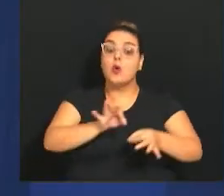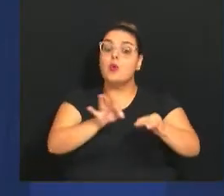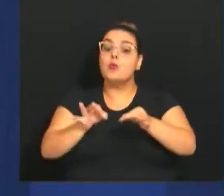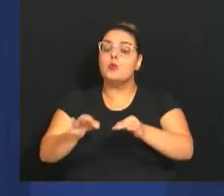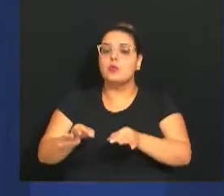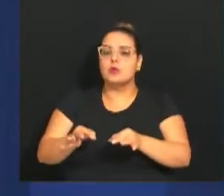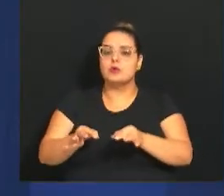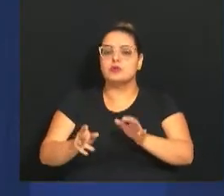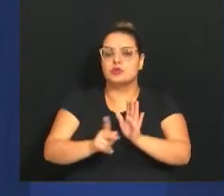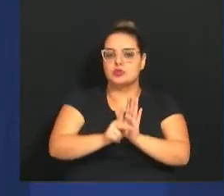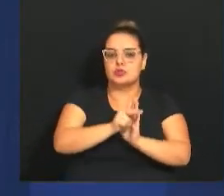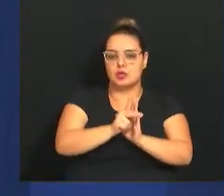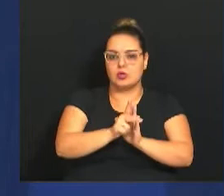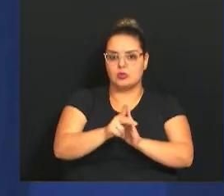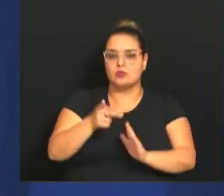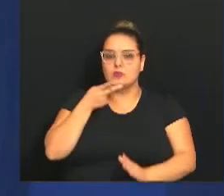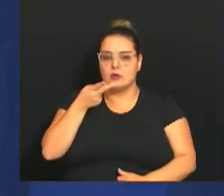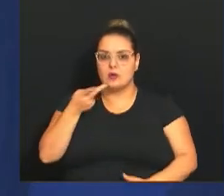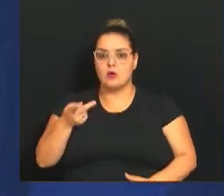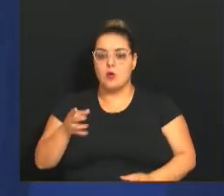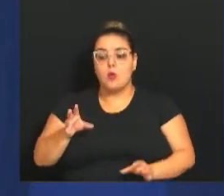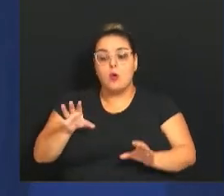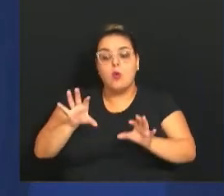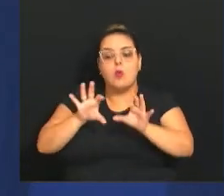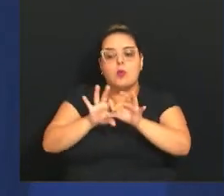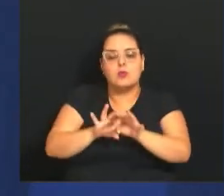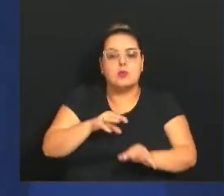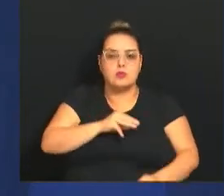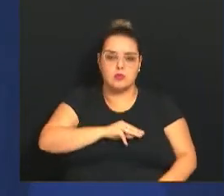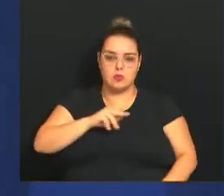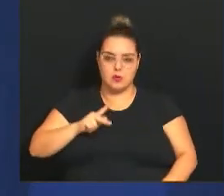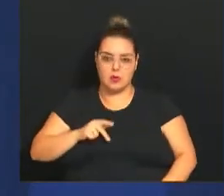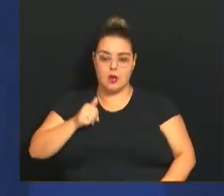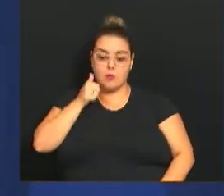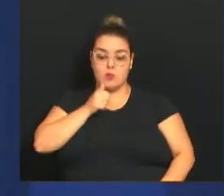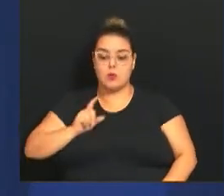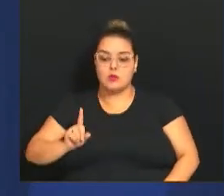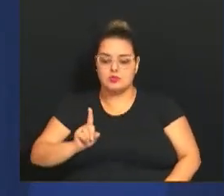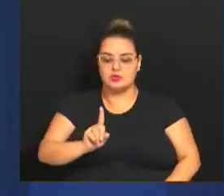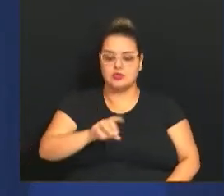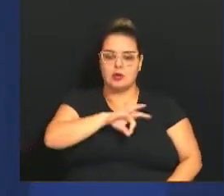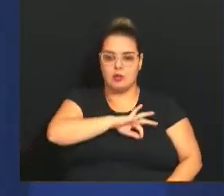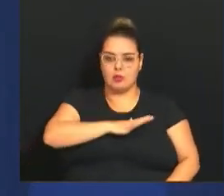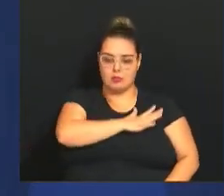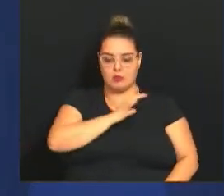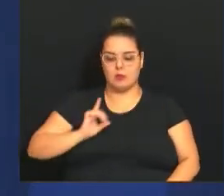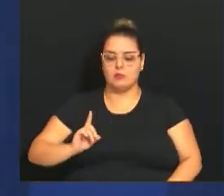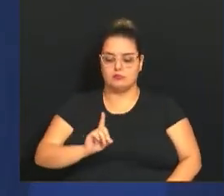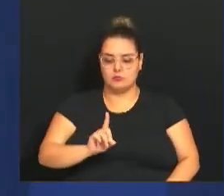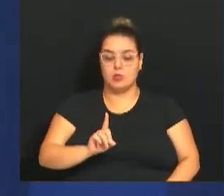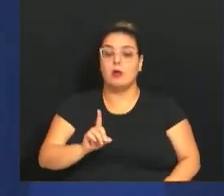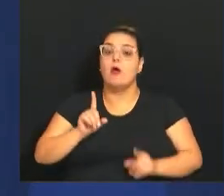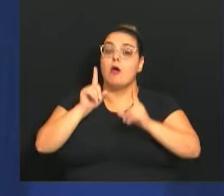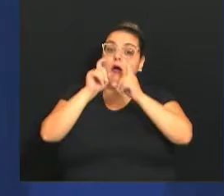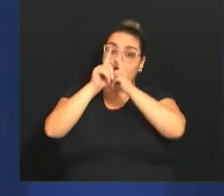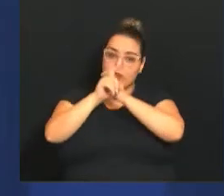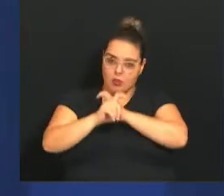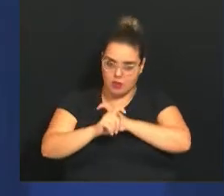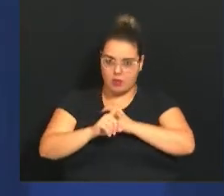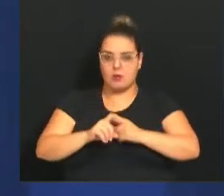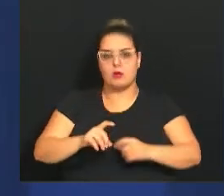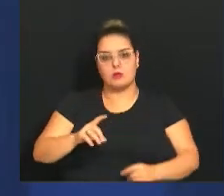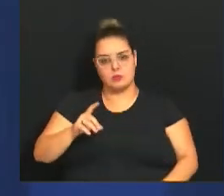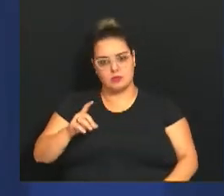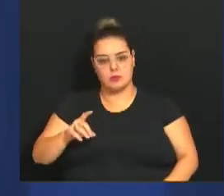com o Ministério Público. Então, a partir do momento que essa mulher chegar à delegacia, a gente sabe que existe uma dificuldade, inclusive, na hora de registrar o boletim de